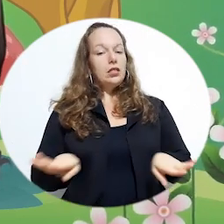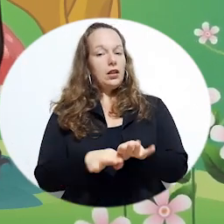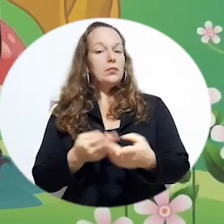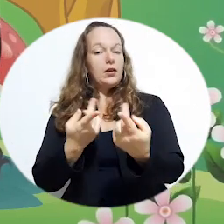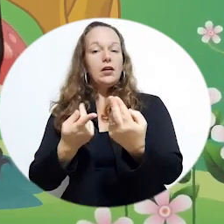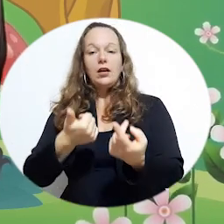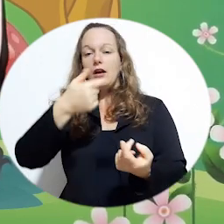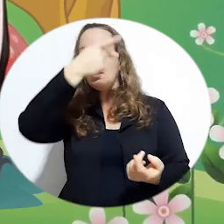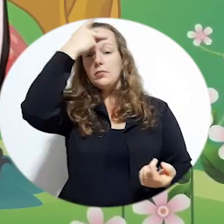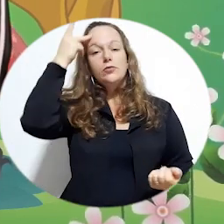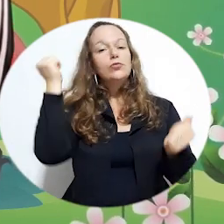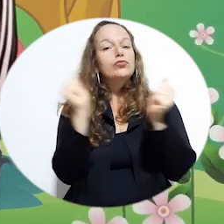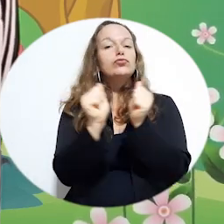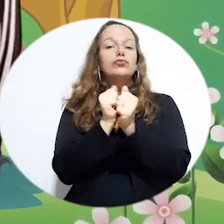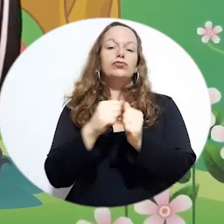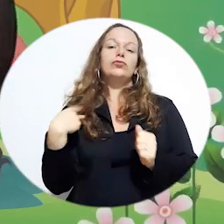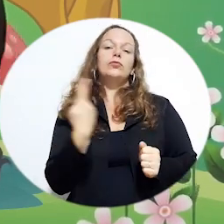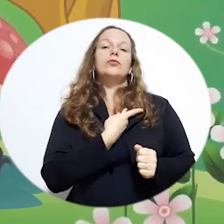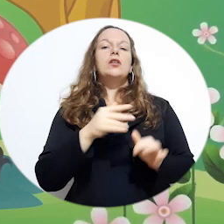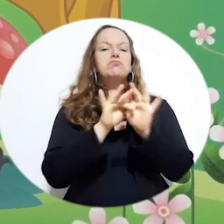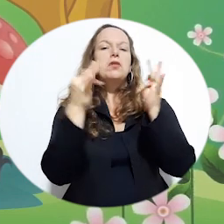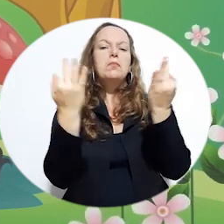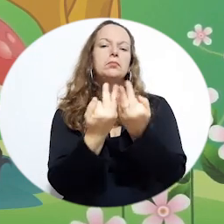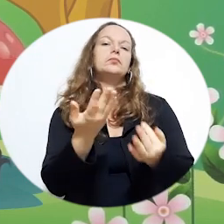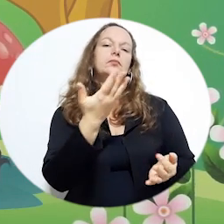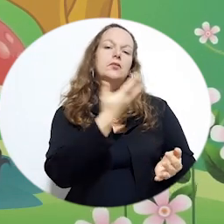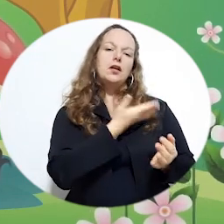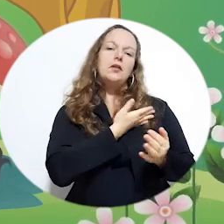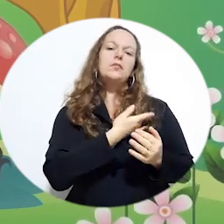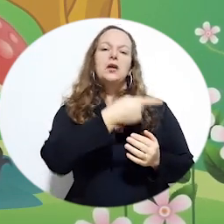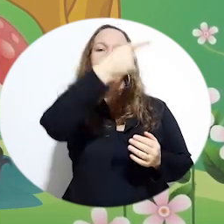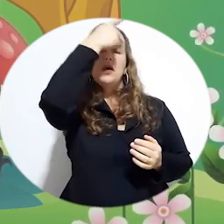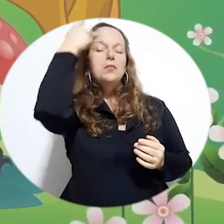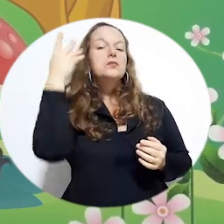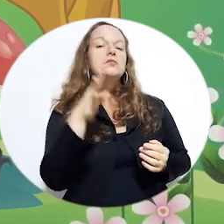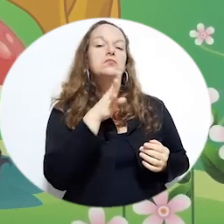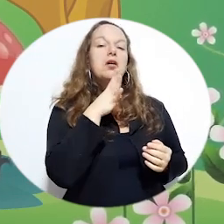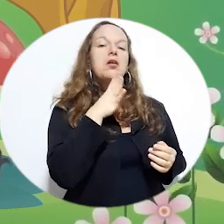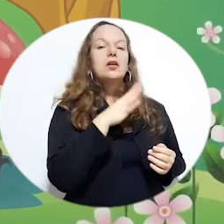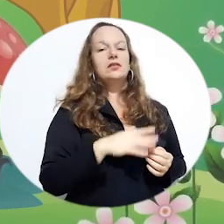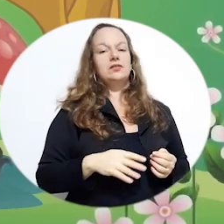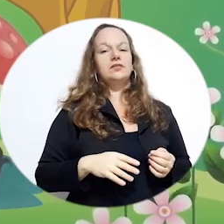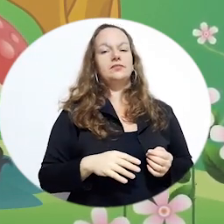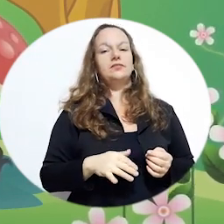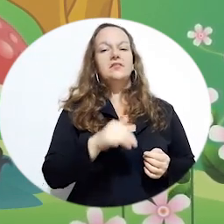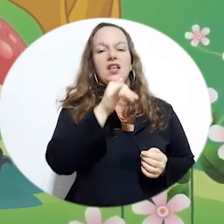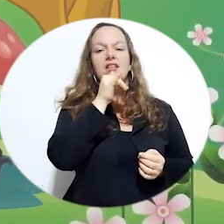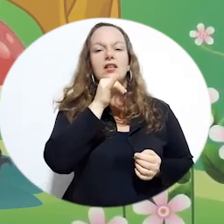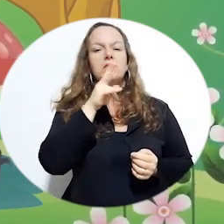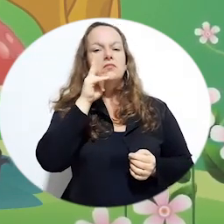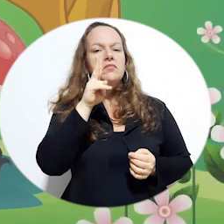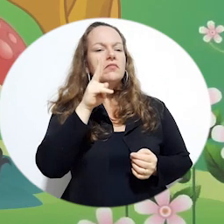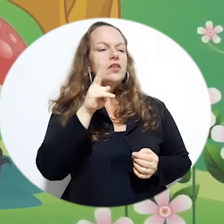amo. Então por isso Jesus fala, se eu amo o próximo, eu não roubo, eu não cobiço,